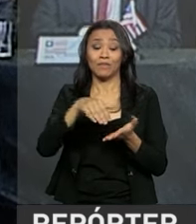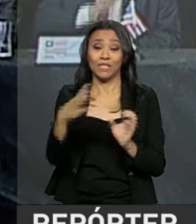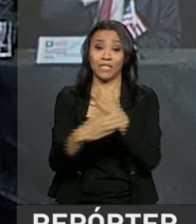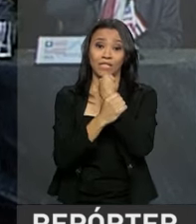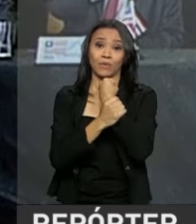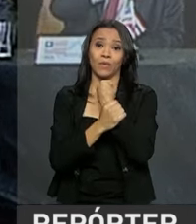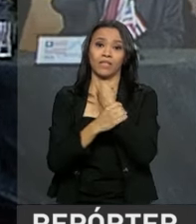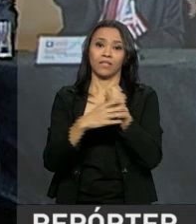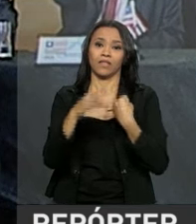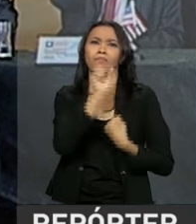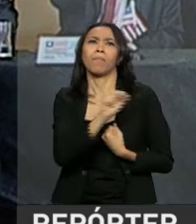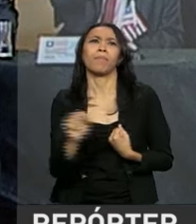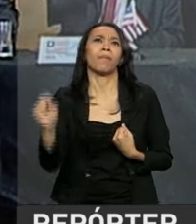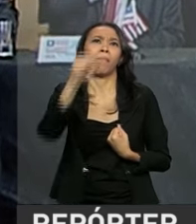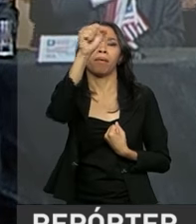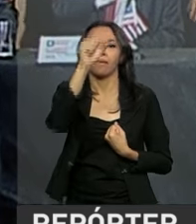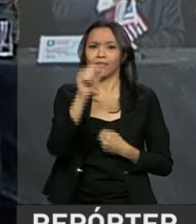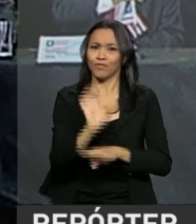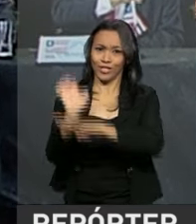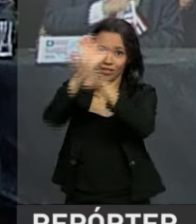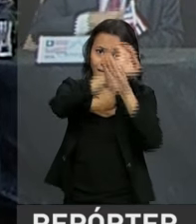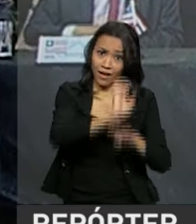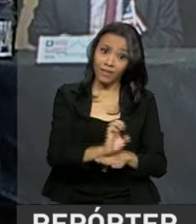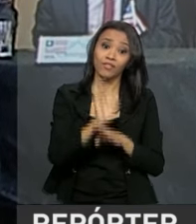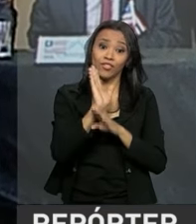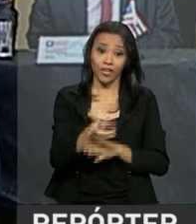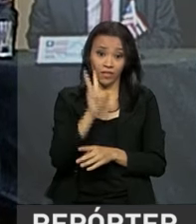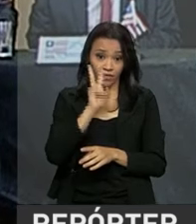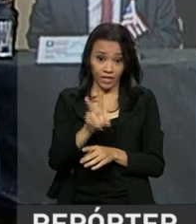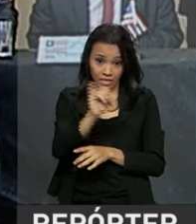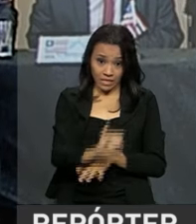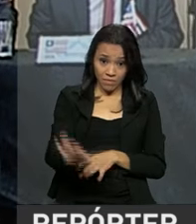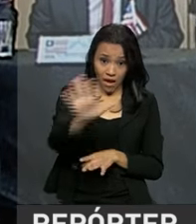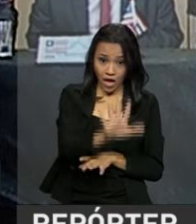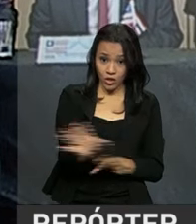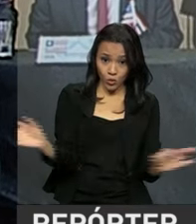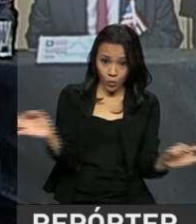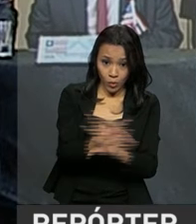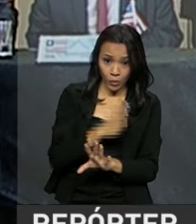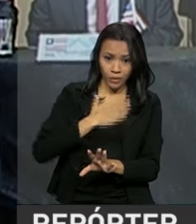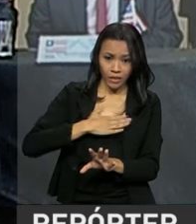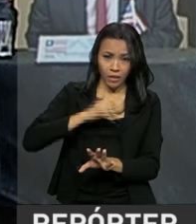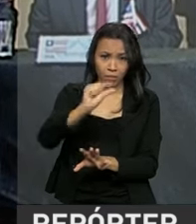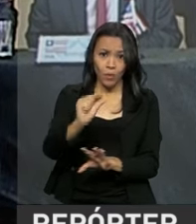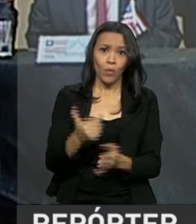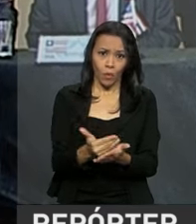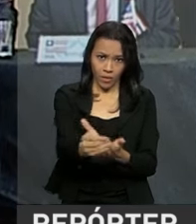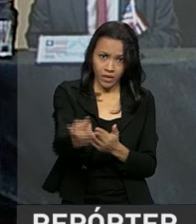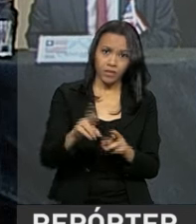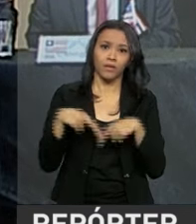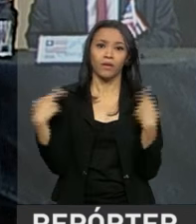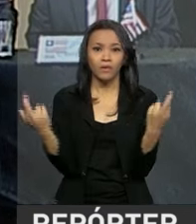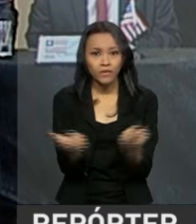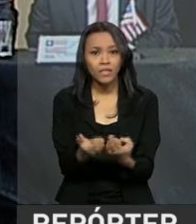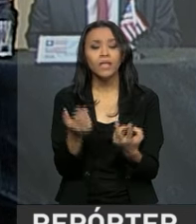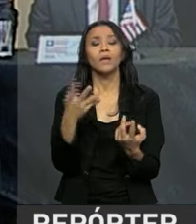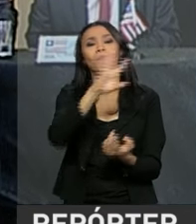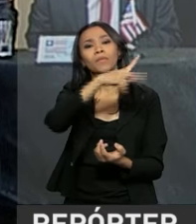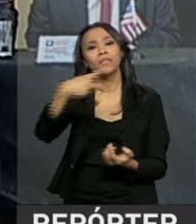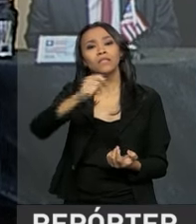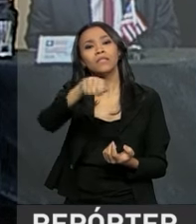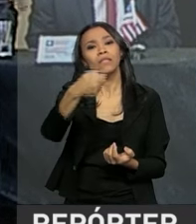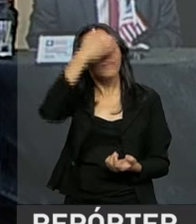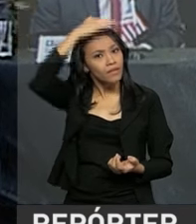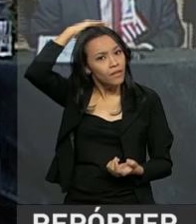Nós já temos imagens aí ao vivo do Ministério da Justiça, tudo pronto, a reunião começa daqui a pouco, o presidente interino Michel Temer